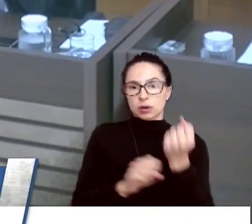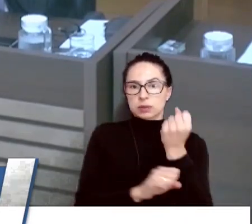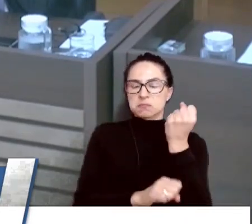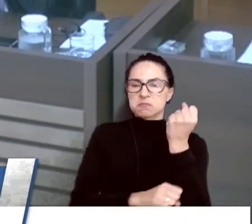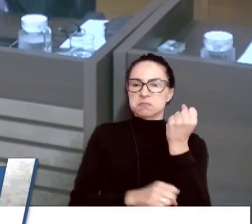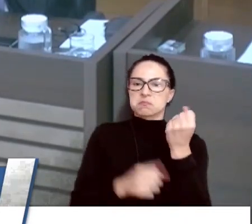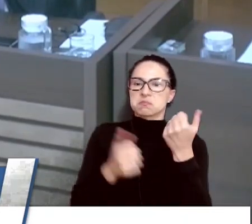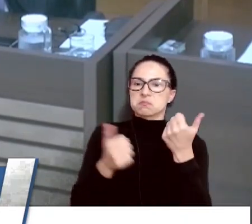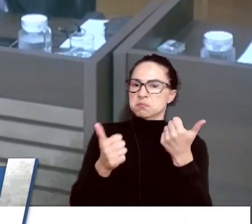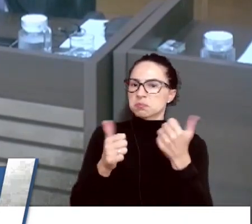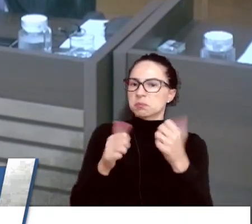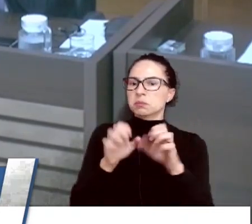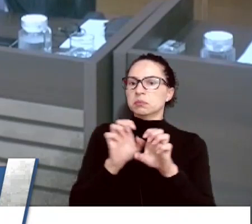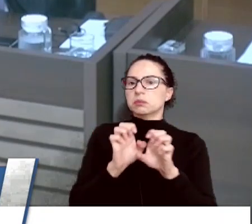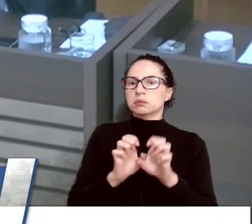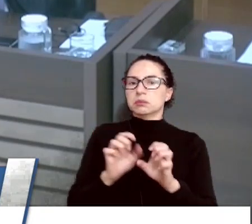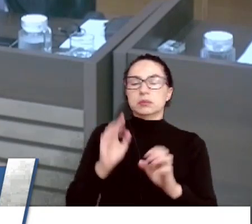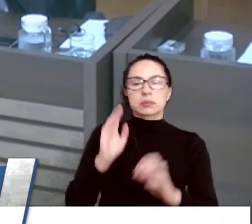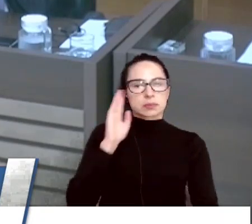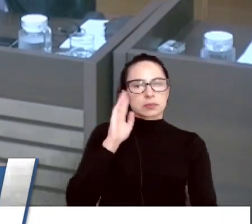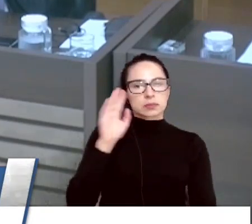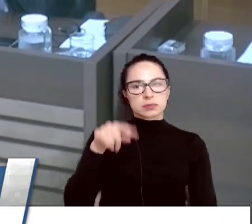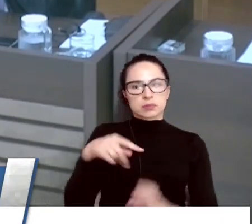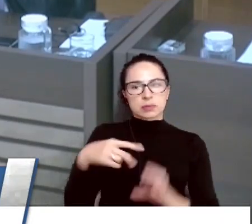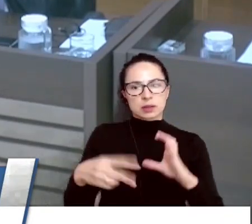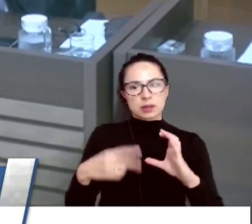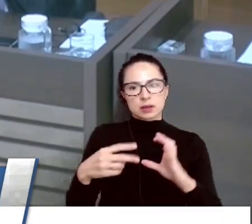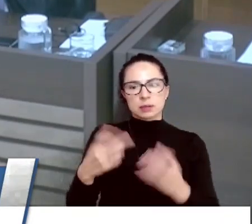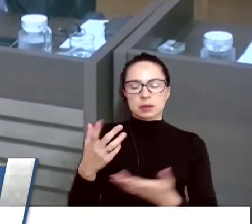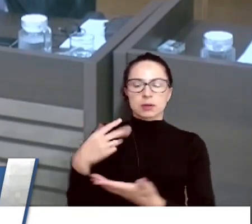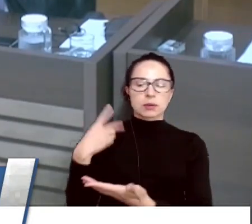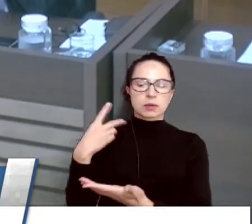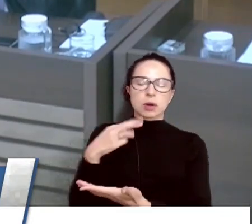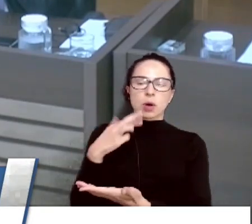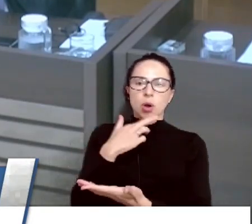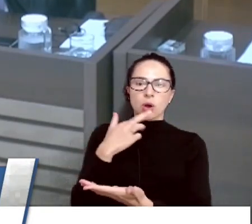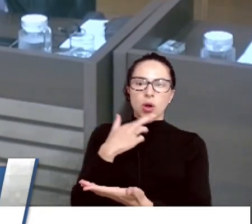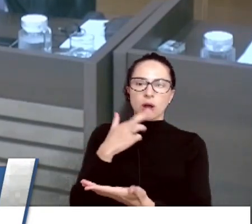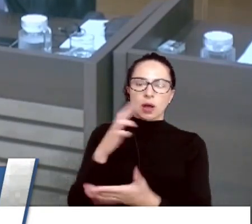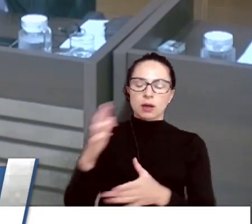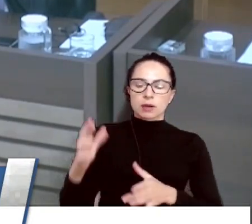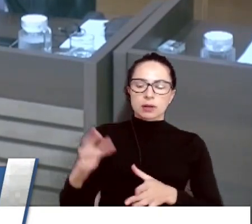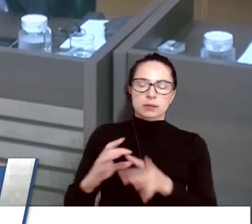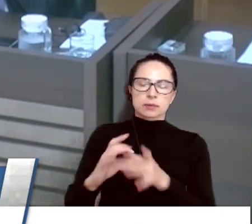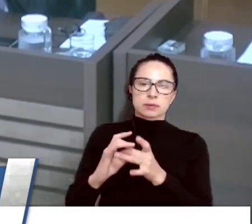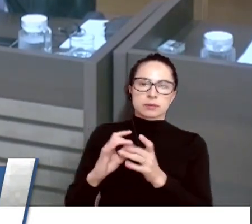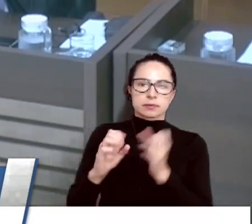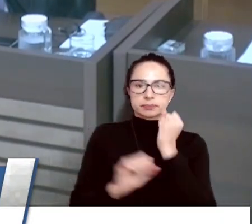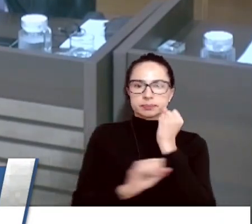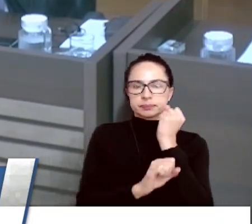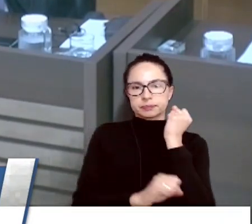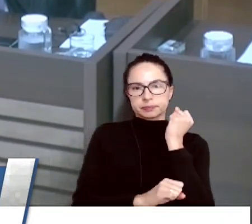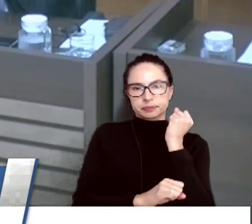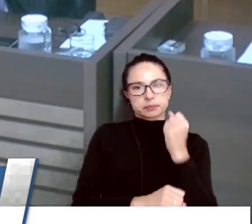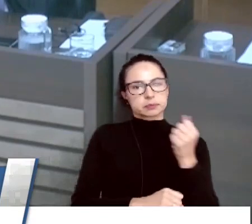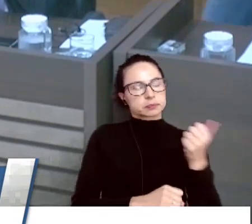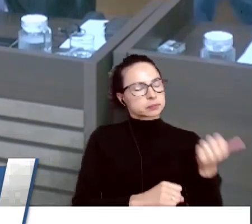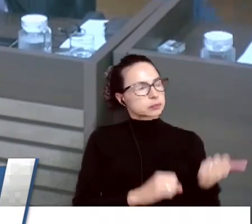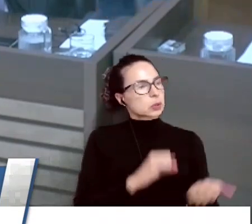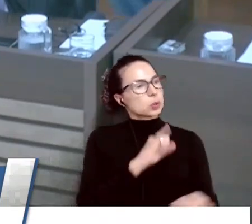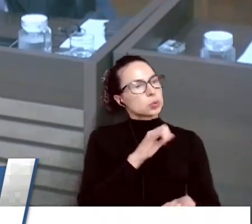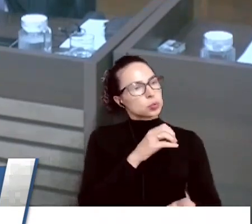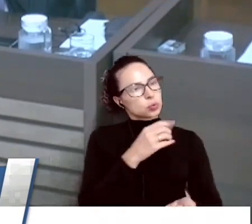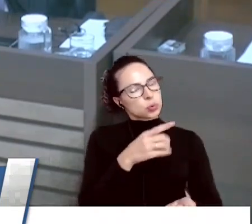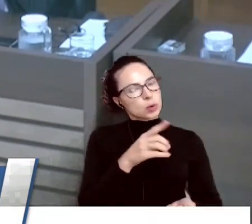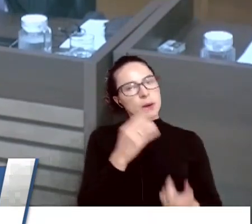servida, e principalmente aqui na Câmara Municipal com o nosso vereador Ronaldo, que faz parte da Sabesp também. João, mais uma vez,